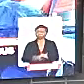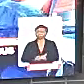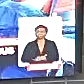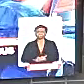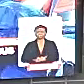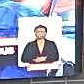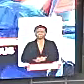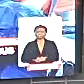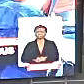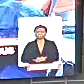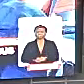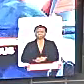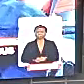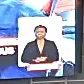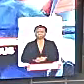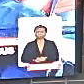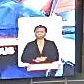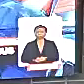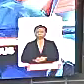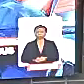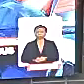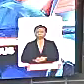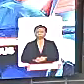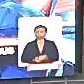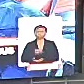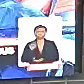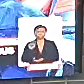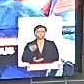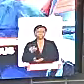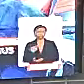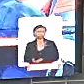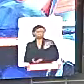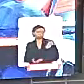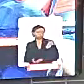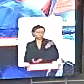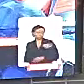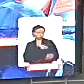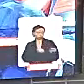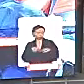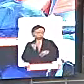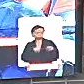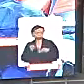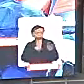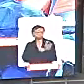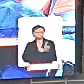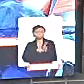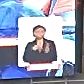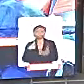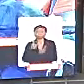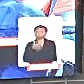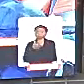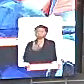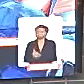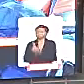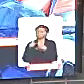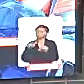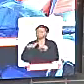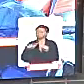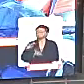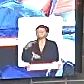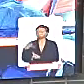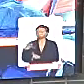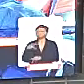com com a sua fiscalização eh acompanha o seu trabalho como acompanha o